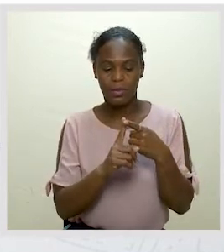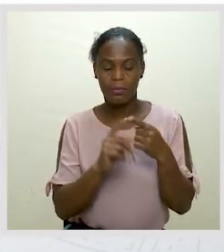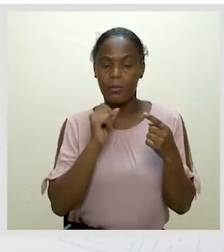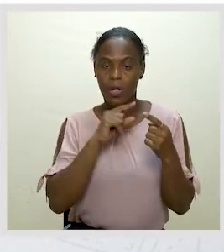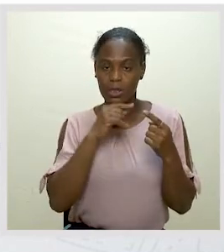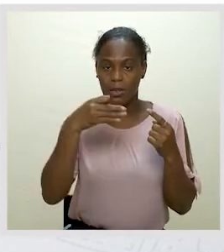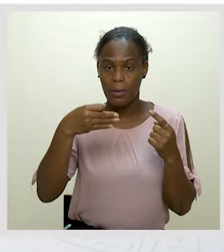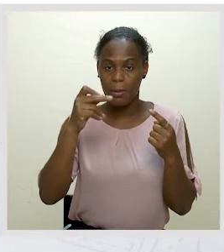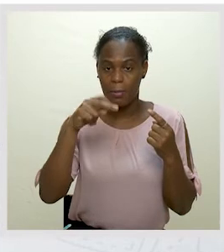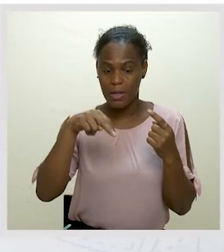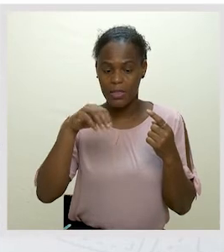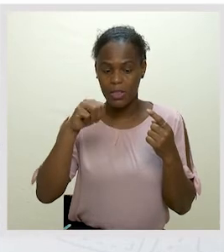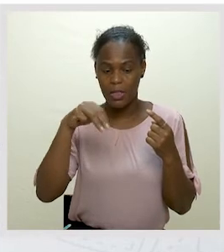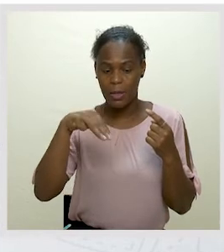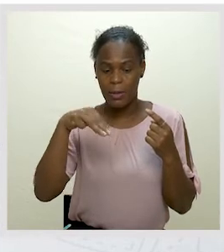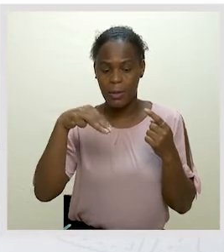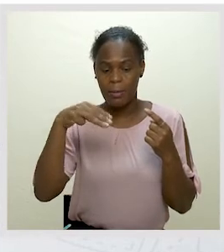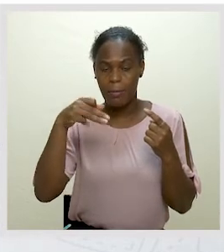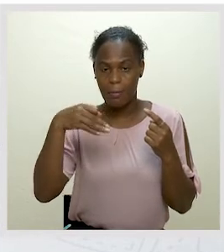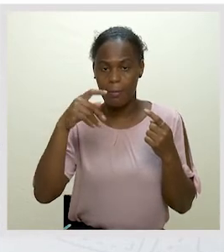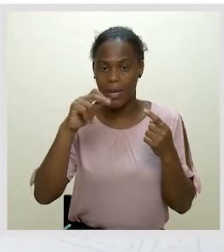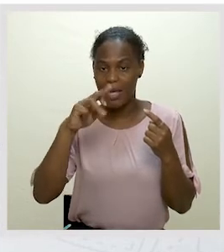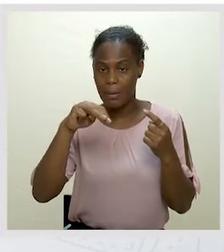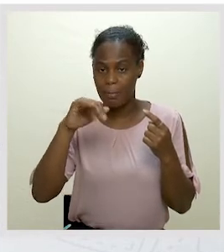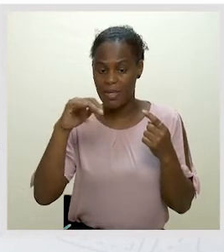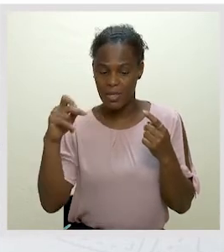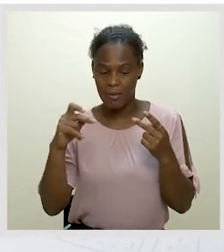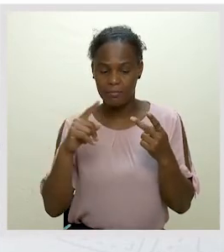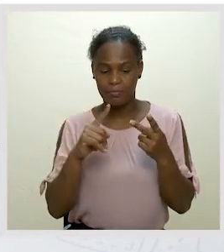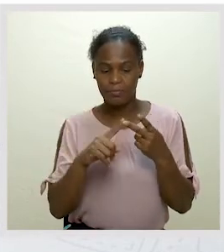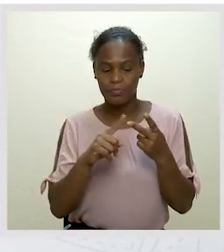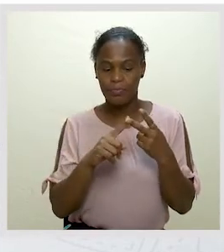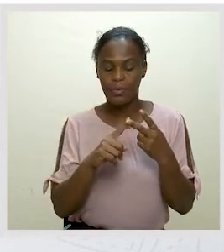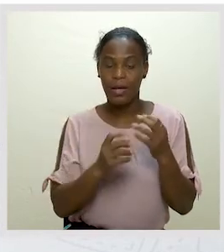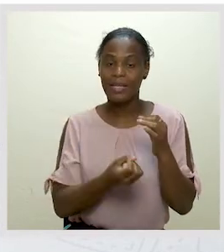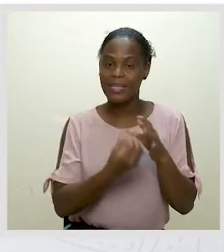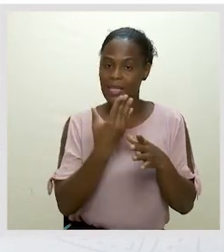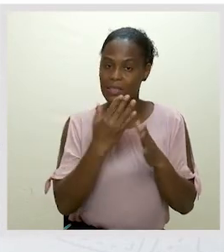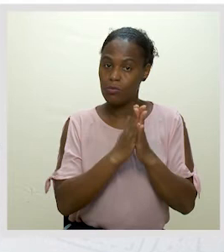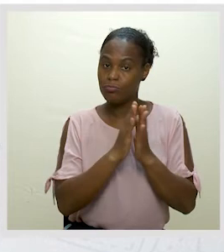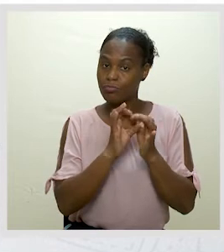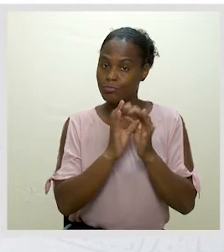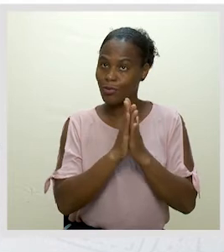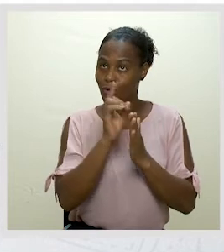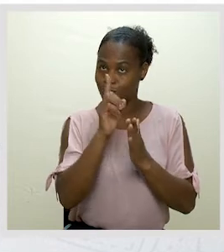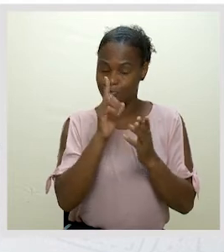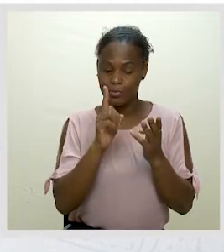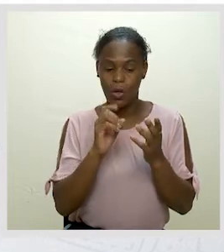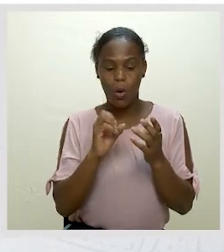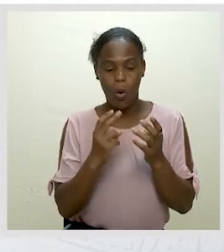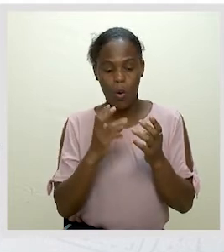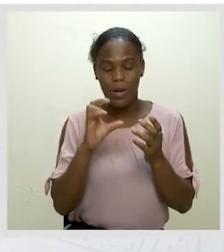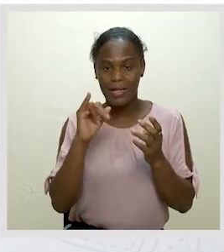A hipótese panspermia, conjugamozóica ou de panspermia, é a mesma coisa. Criação